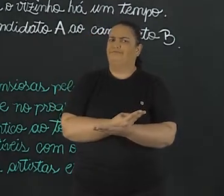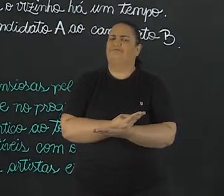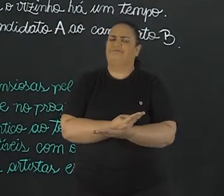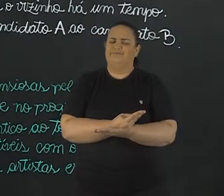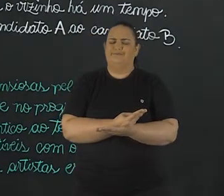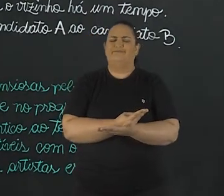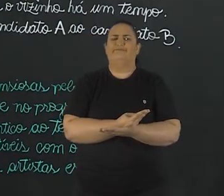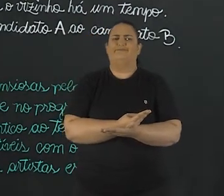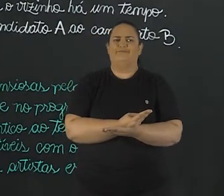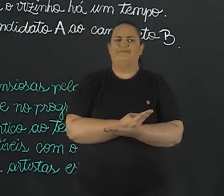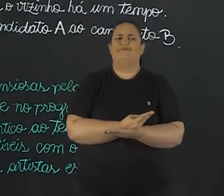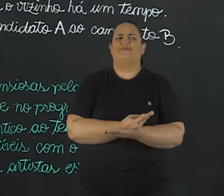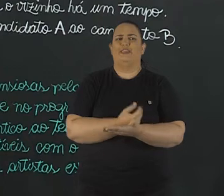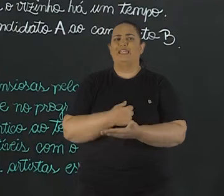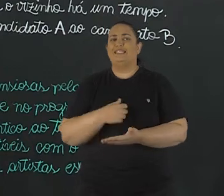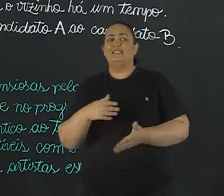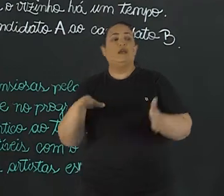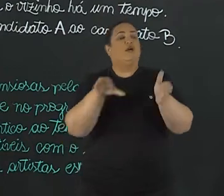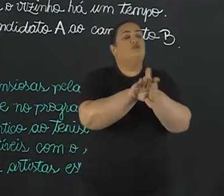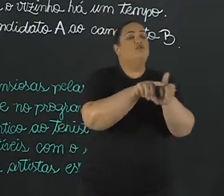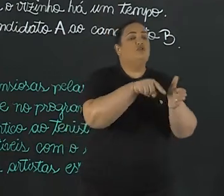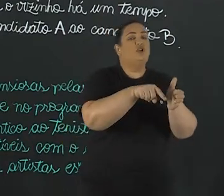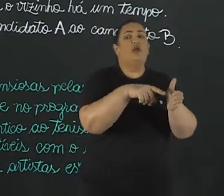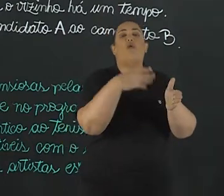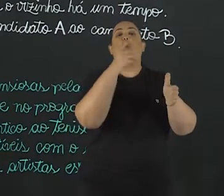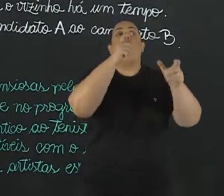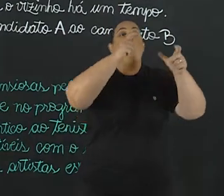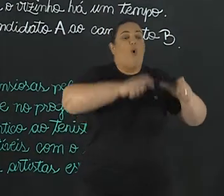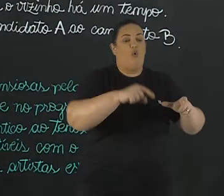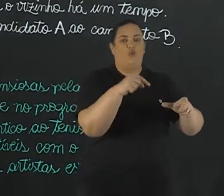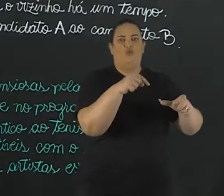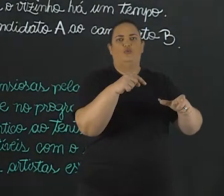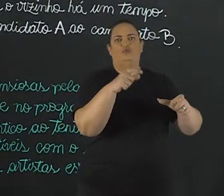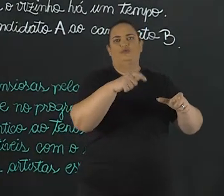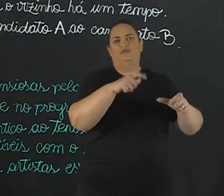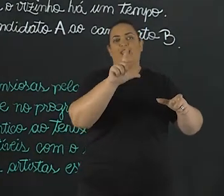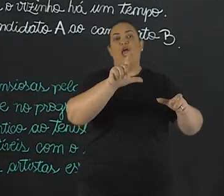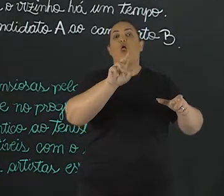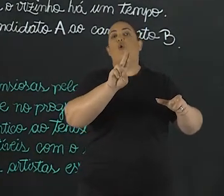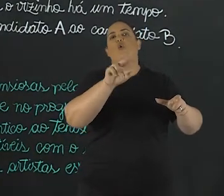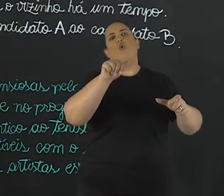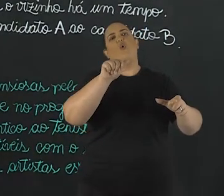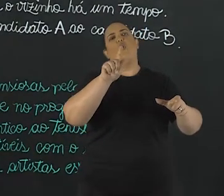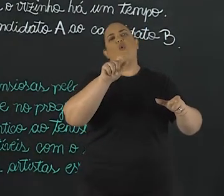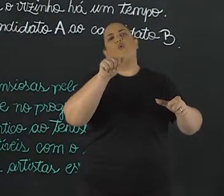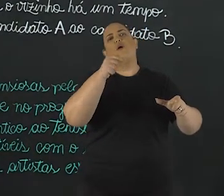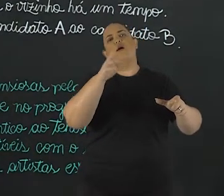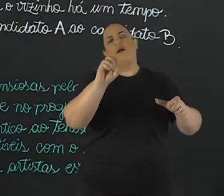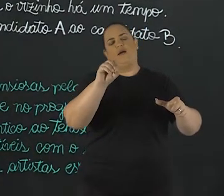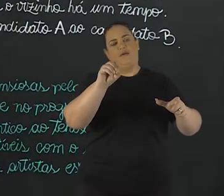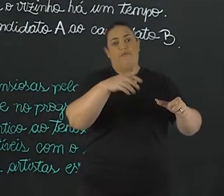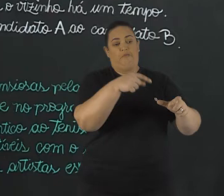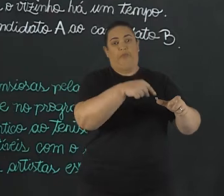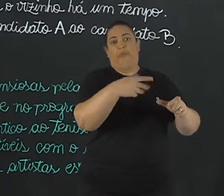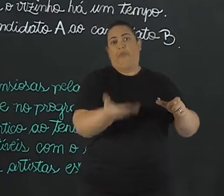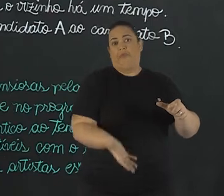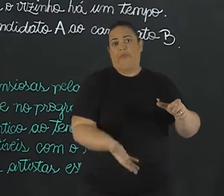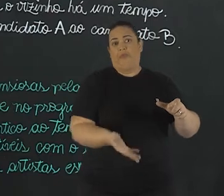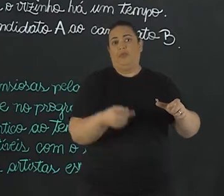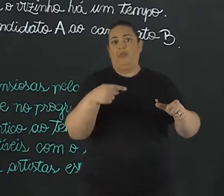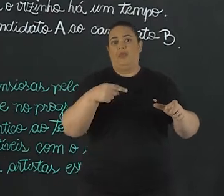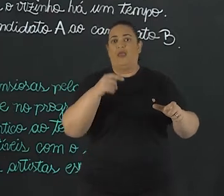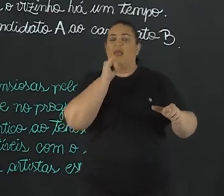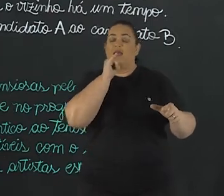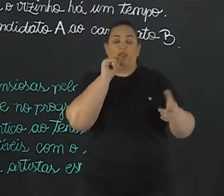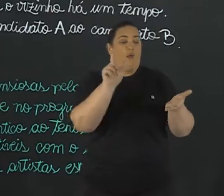Então, quem chega, chega a algum lugar. Lembrando que o verbo chegar também pode ser intransitivo, né? Quando eu digo, por exemplo, os livros